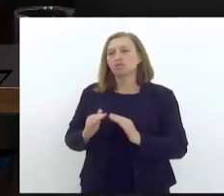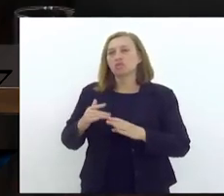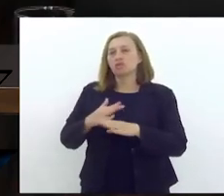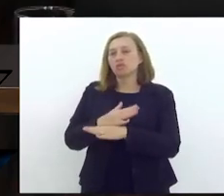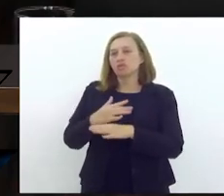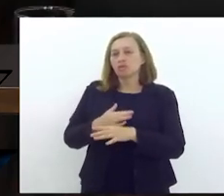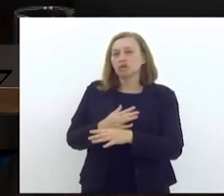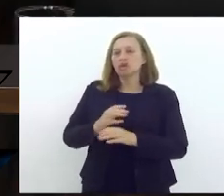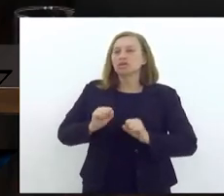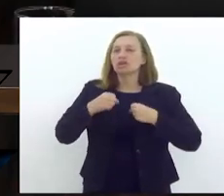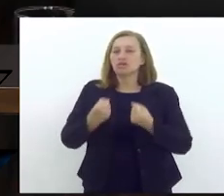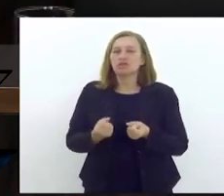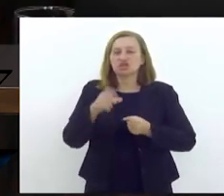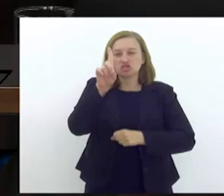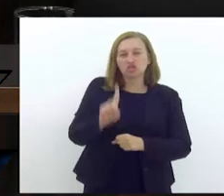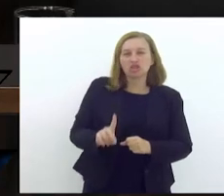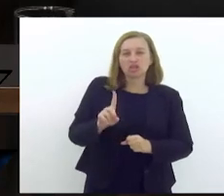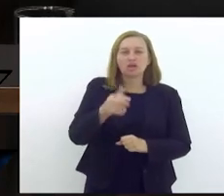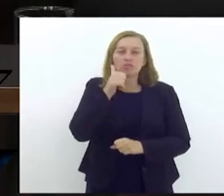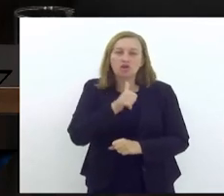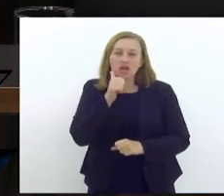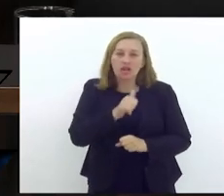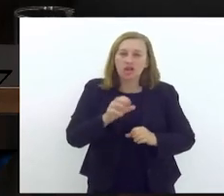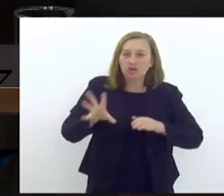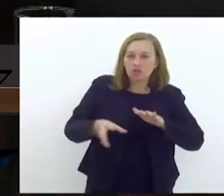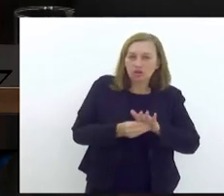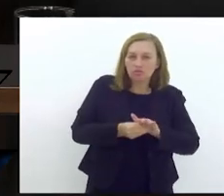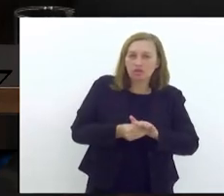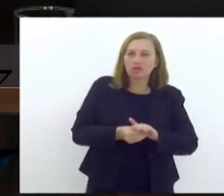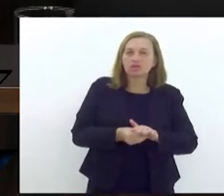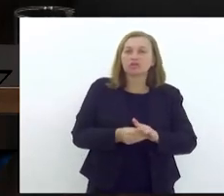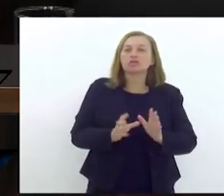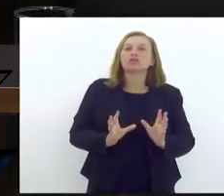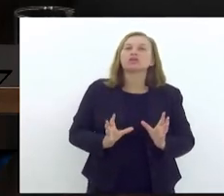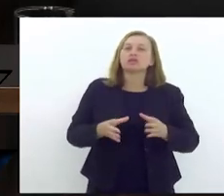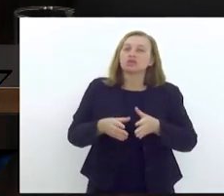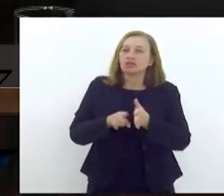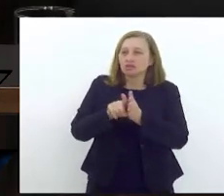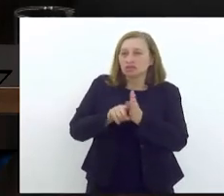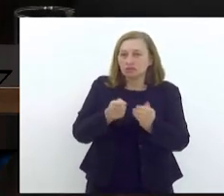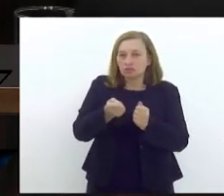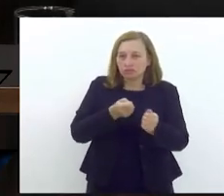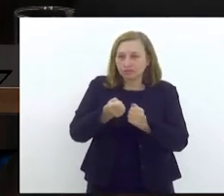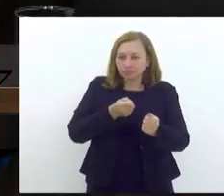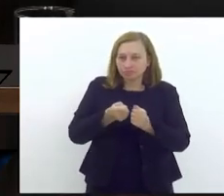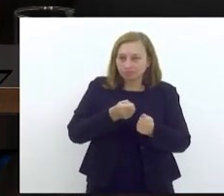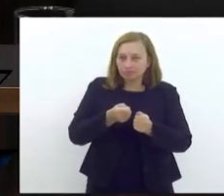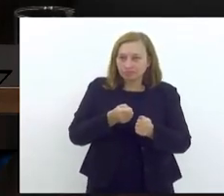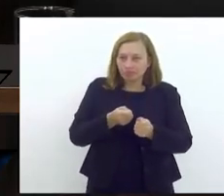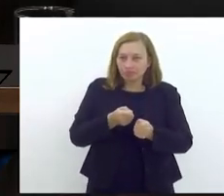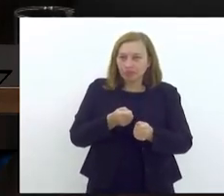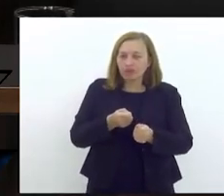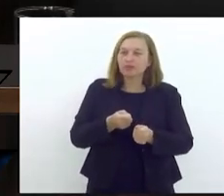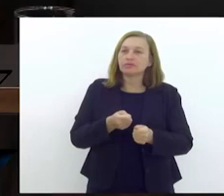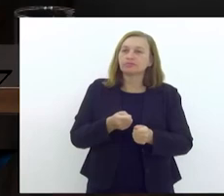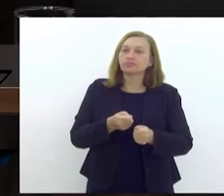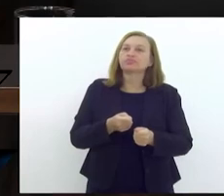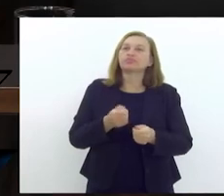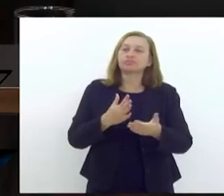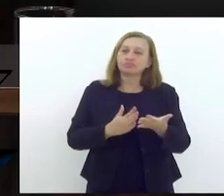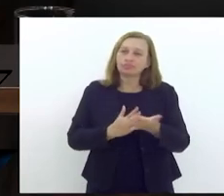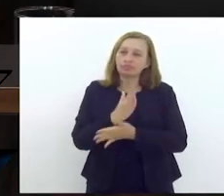de Defesa do direito da mulher favorável com emenda de orçamento financeiro fiscalização financeira e controle